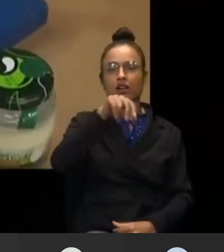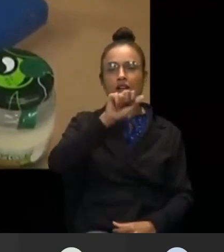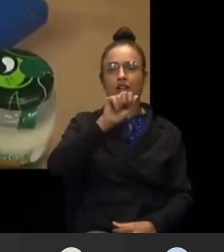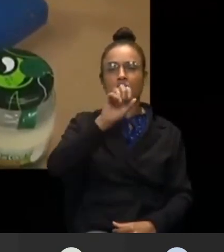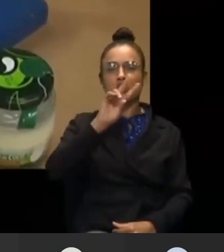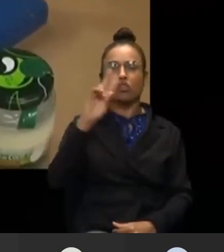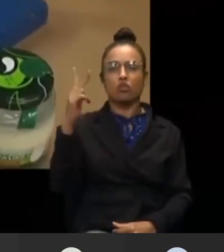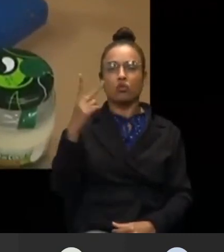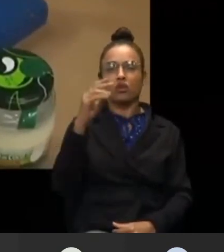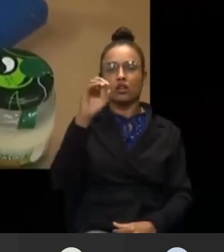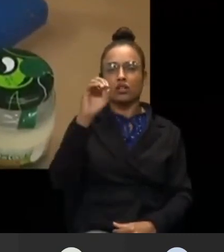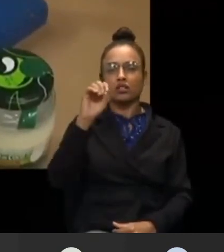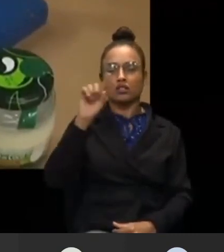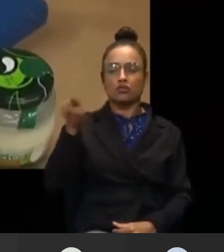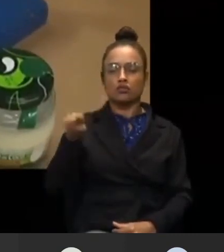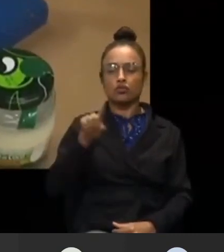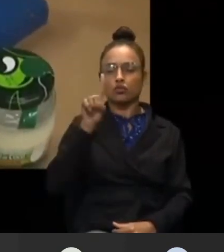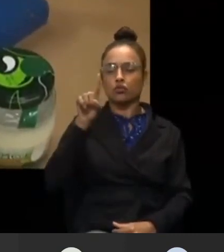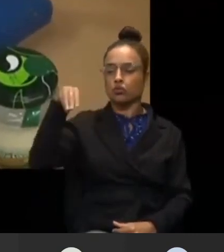NaOH 0,1 molar.